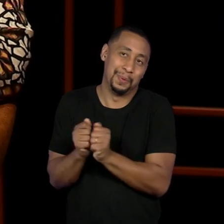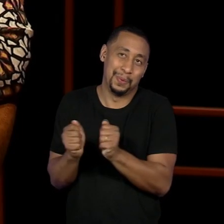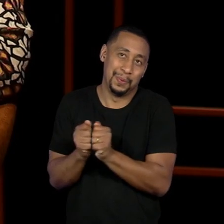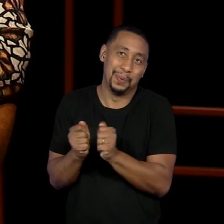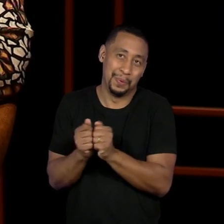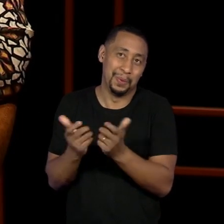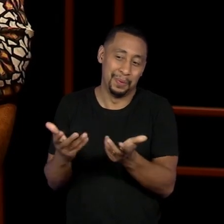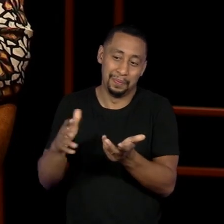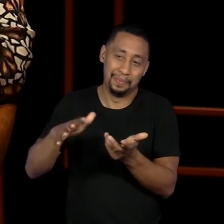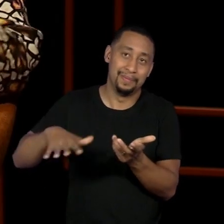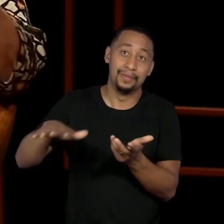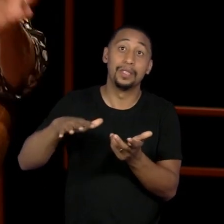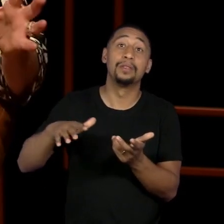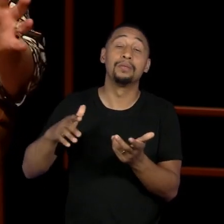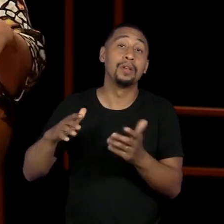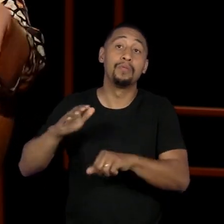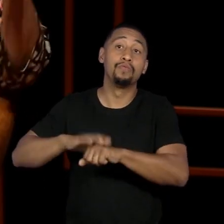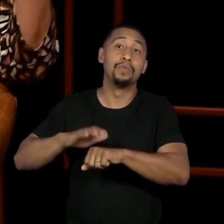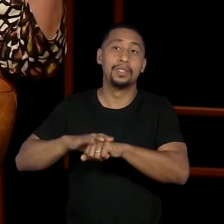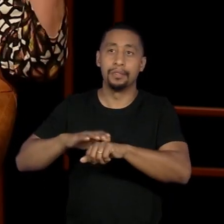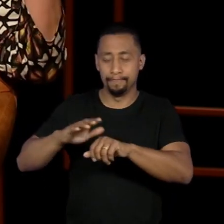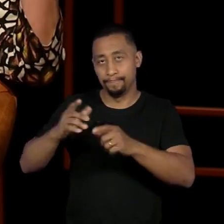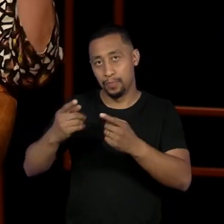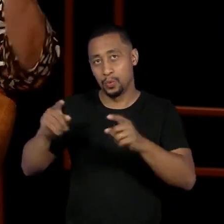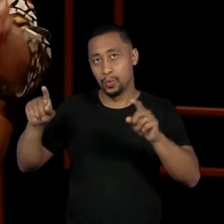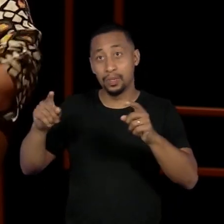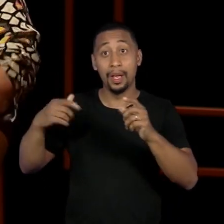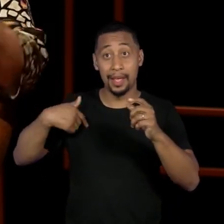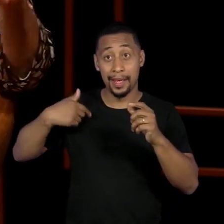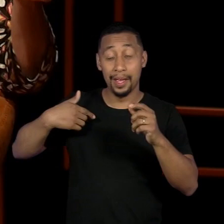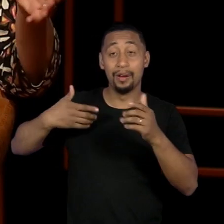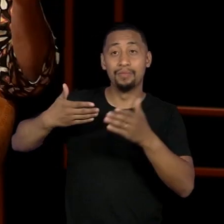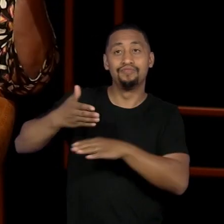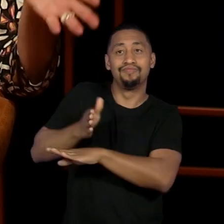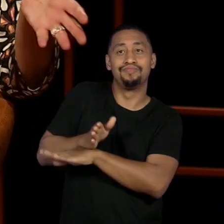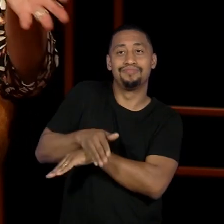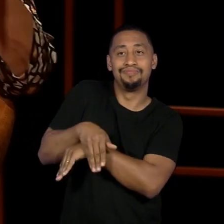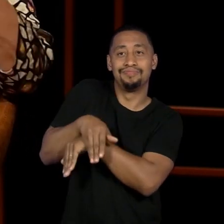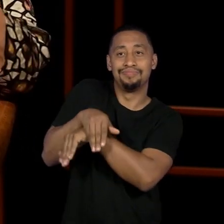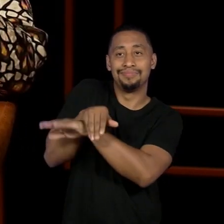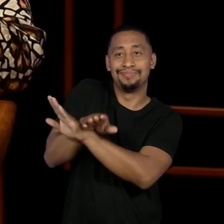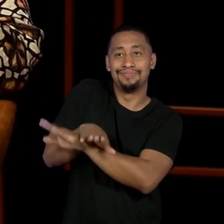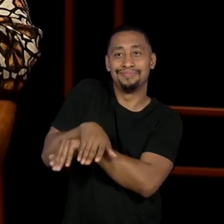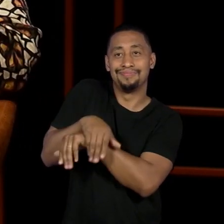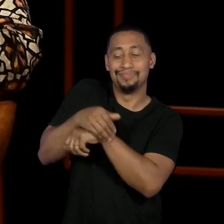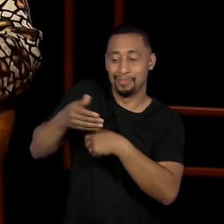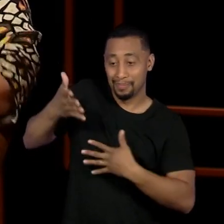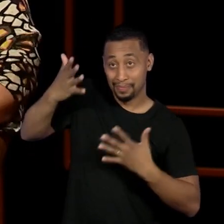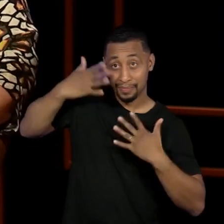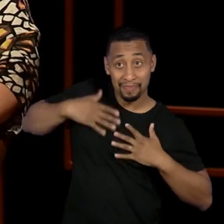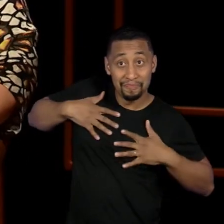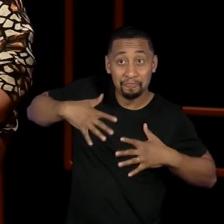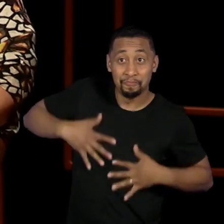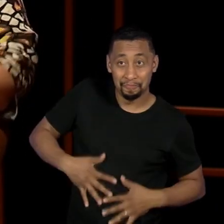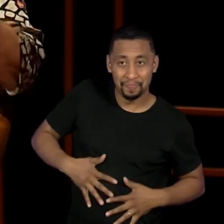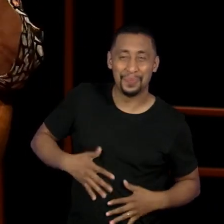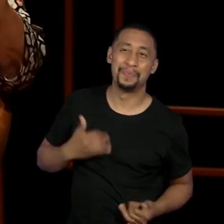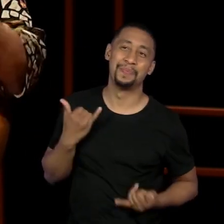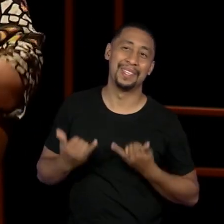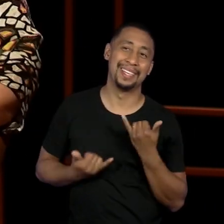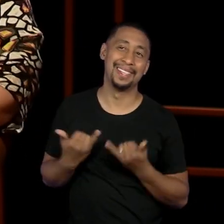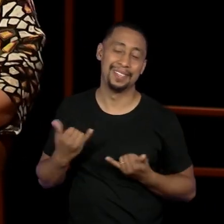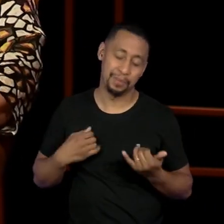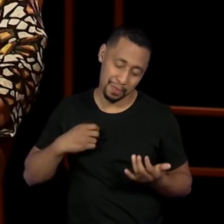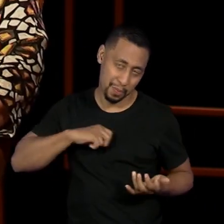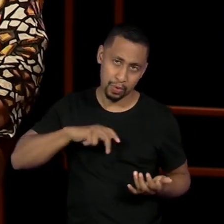um show que se chama Sereia Portuguesa, que eu vestia de sereia, que era a brincadeira da sereia portuguesa. Toda a gente dizia assim, mas só